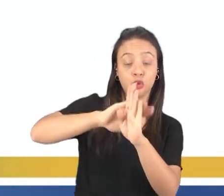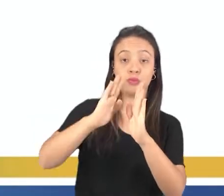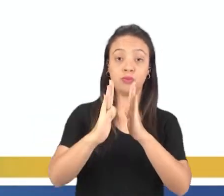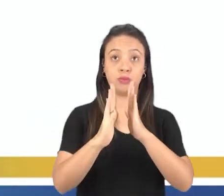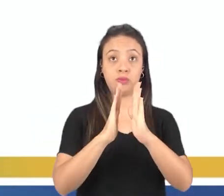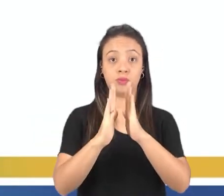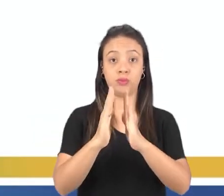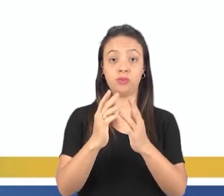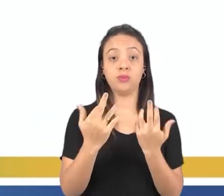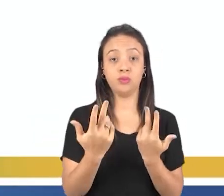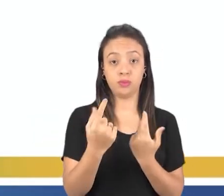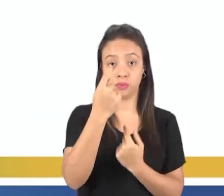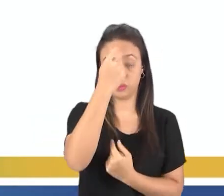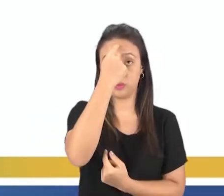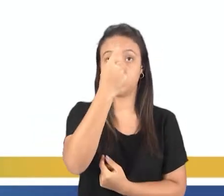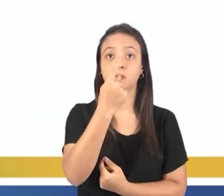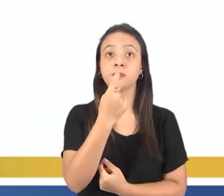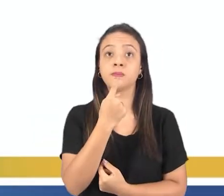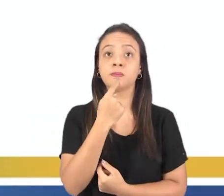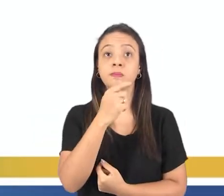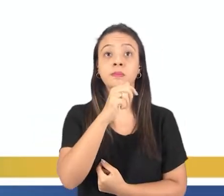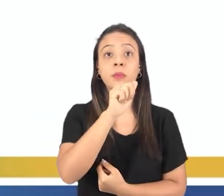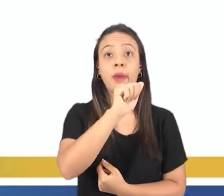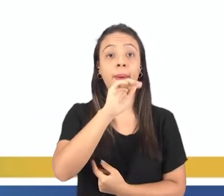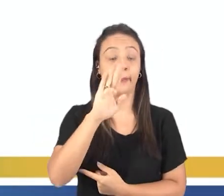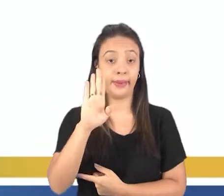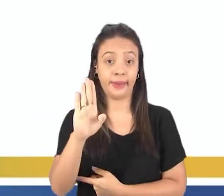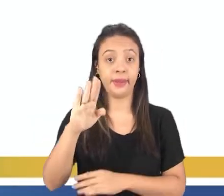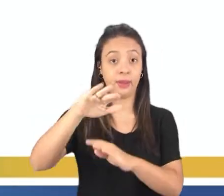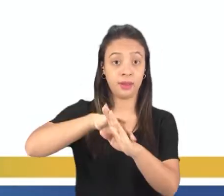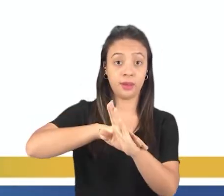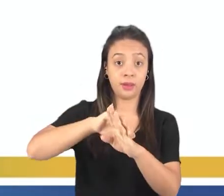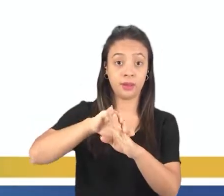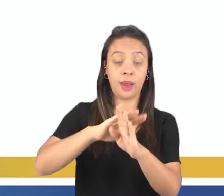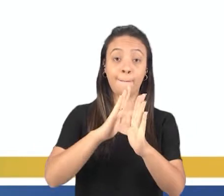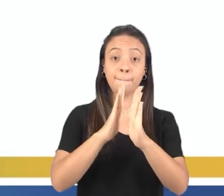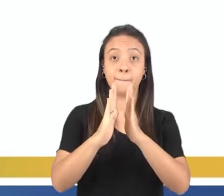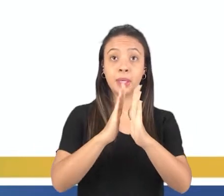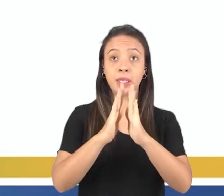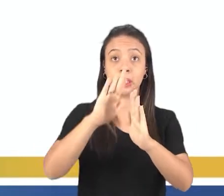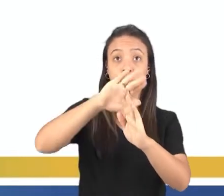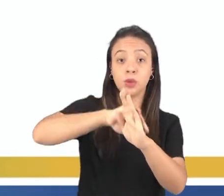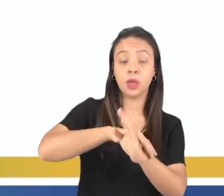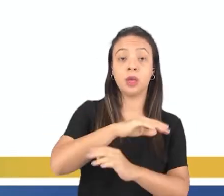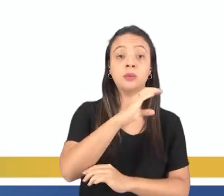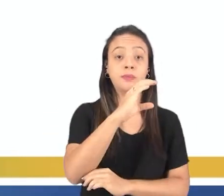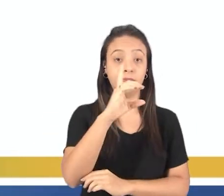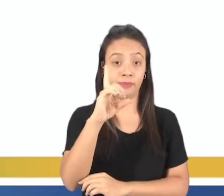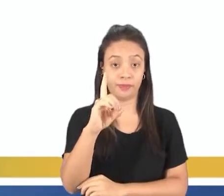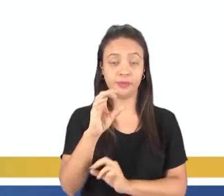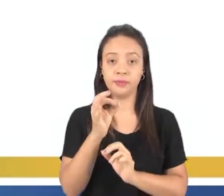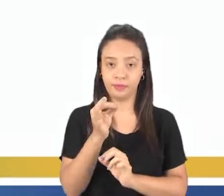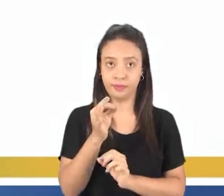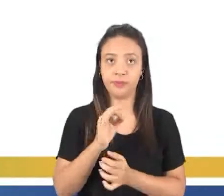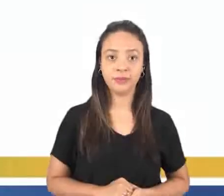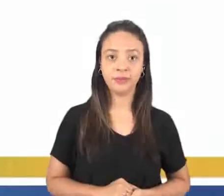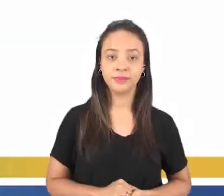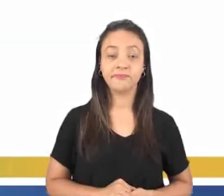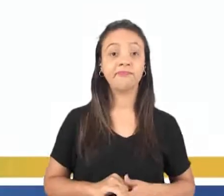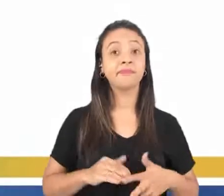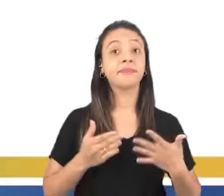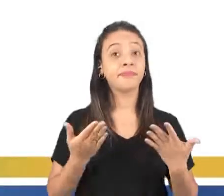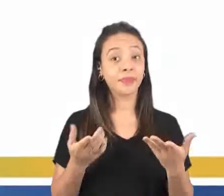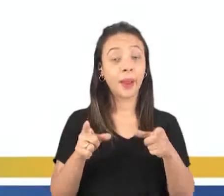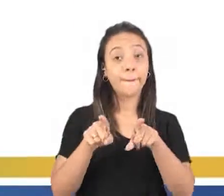aí, o segmento AB, o lado AB, é paralelo ao lado CD, certo?